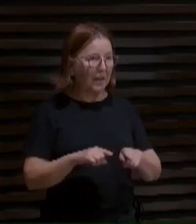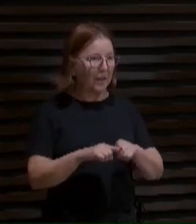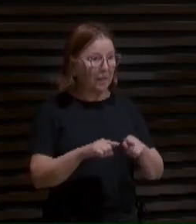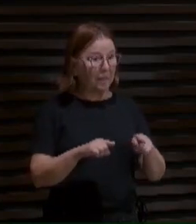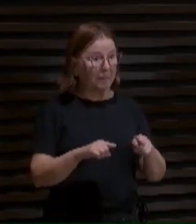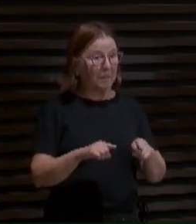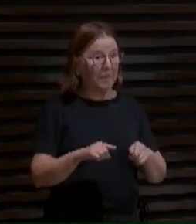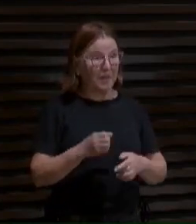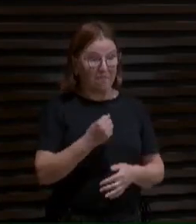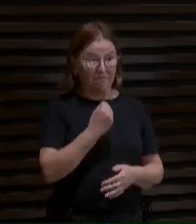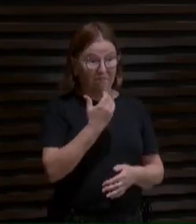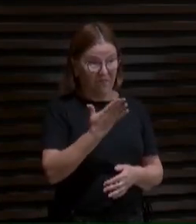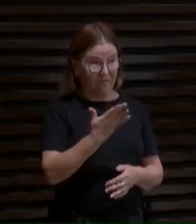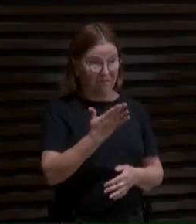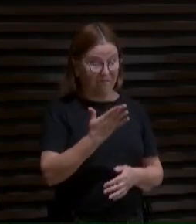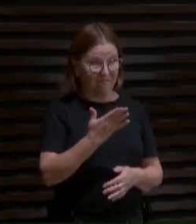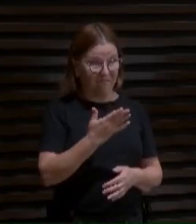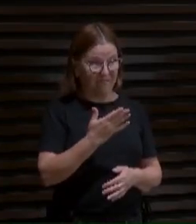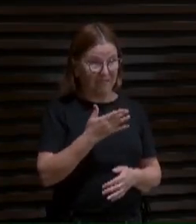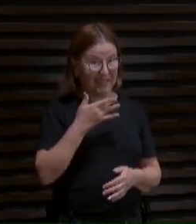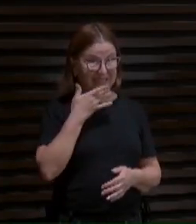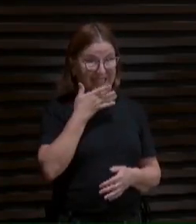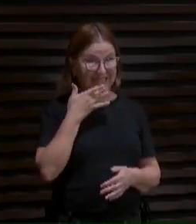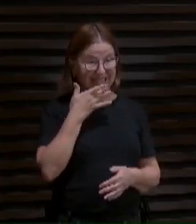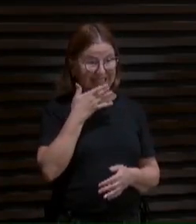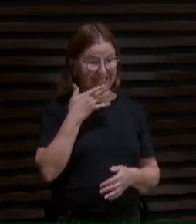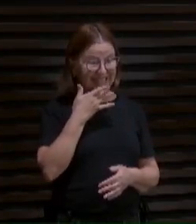saudável e mais saboroso.